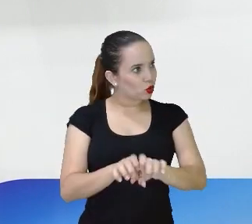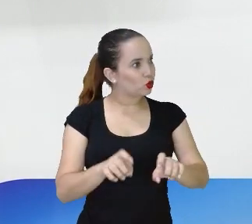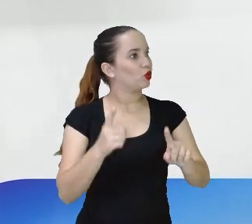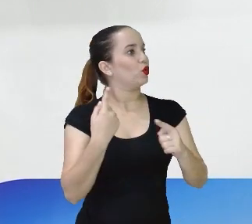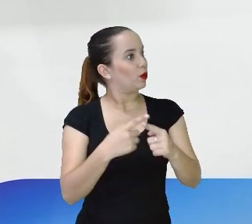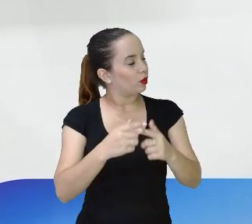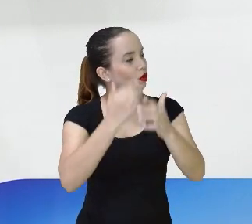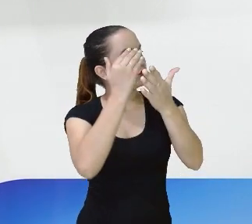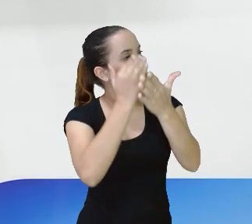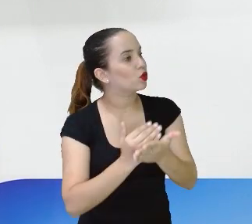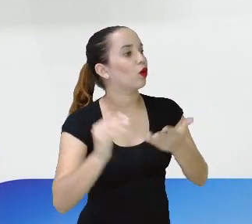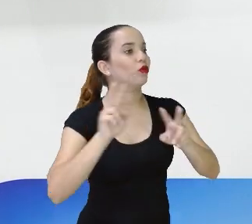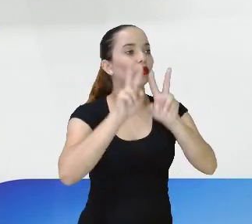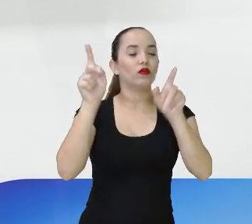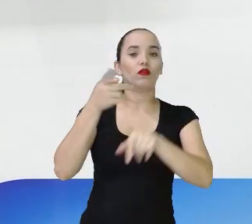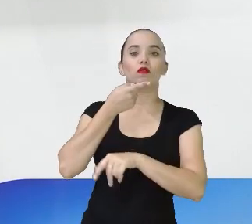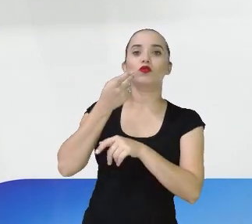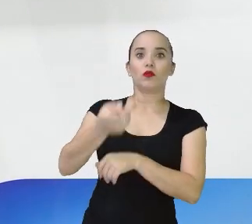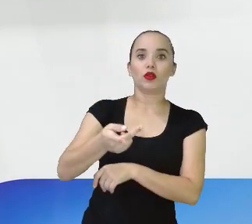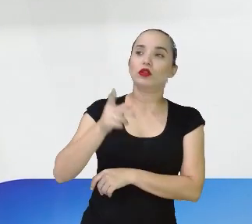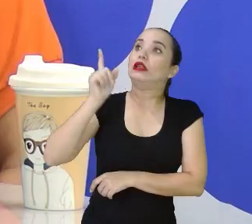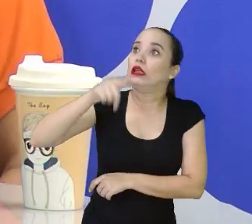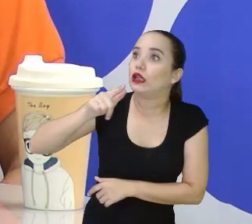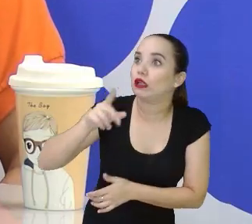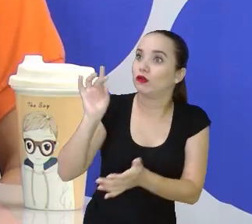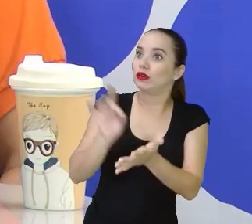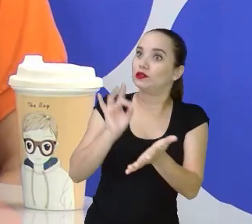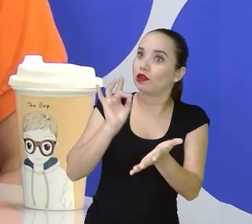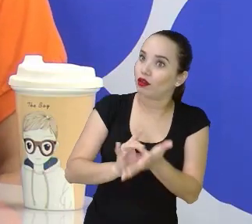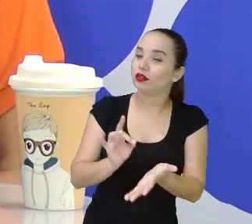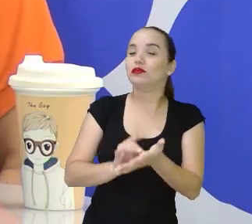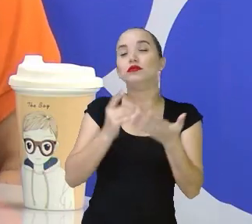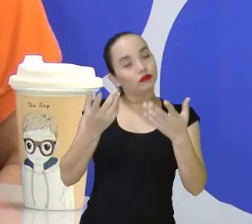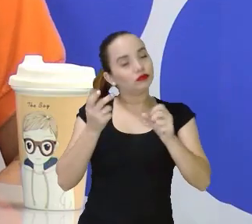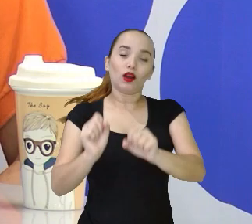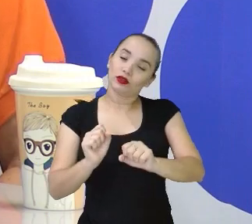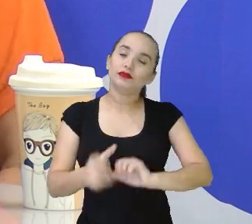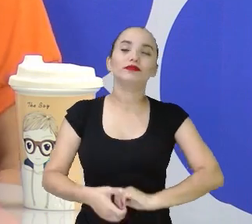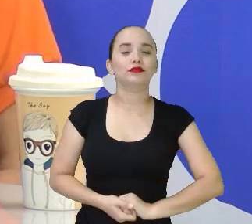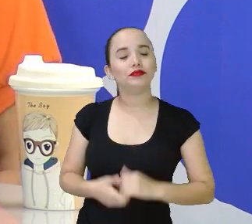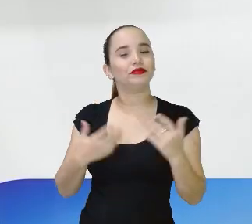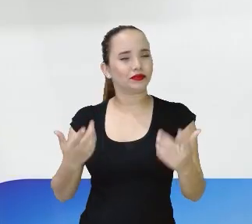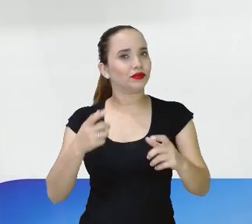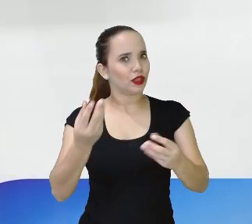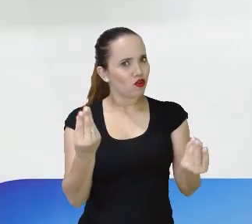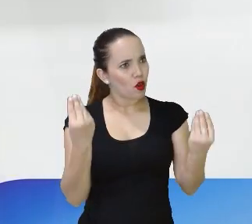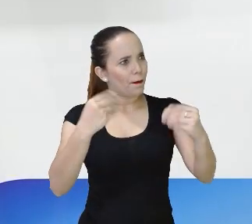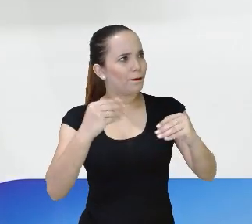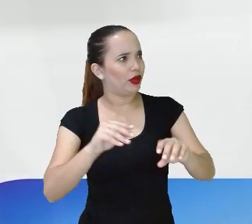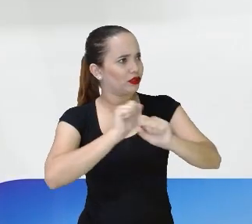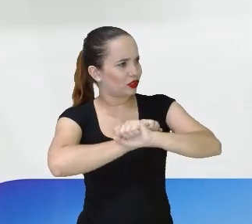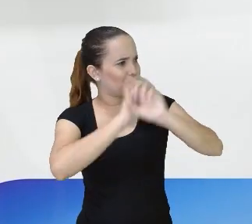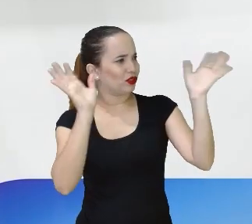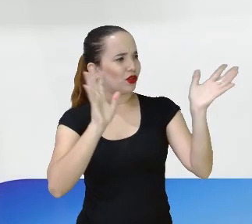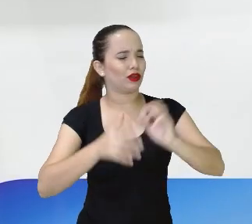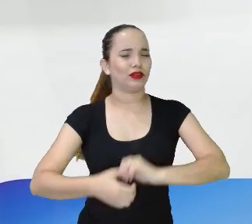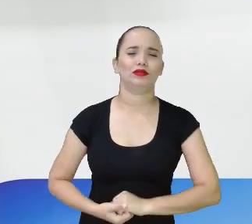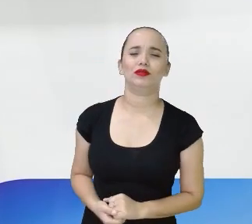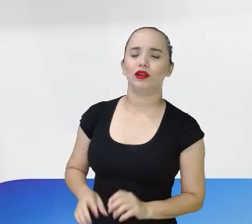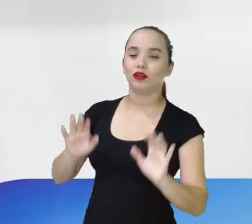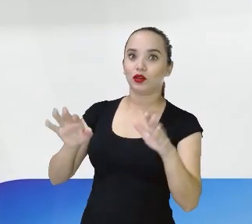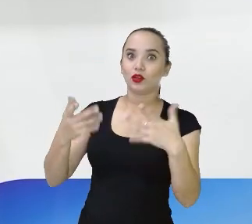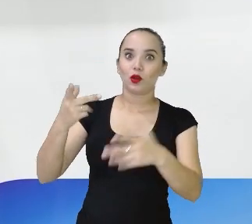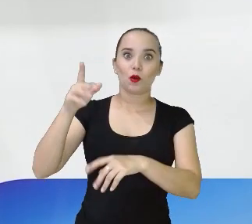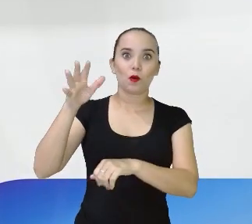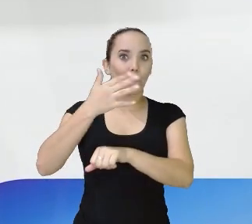aula falando sobre o Parque das Esculturas. É verdade, né? Pode ser. Então, esclarece aí, Alice, qual é o parque que você